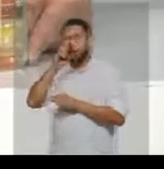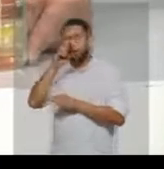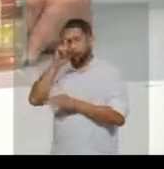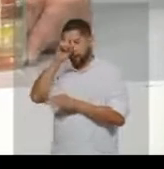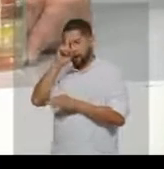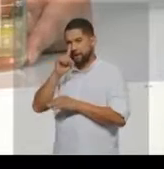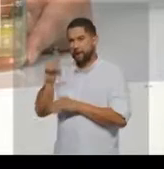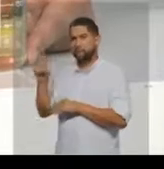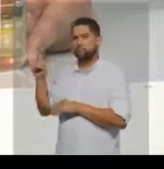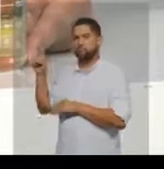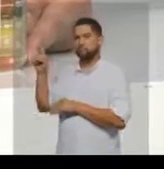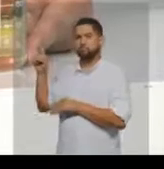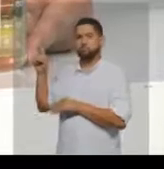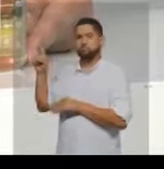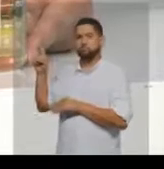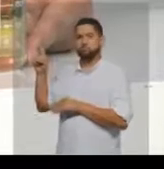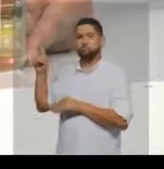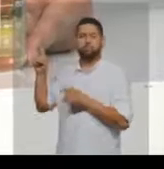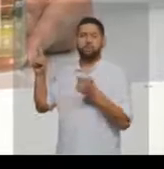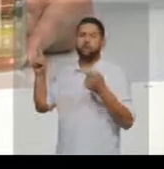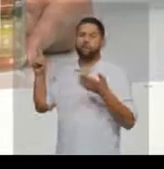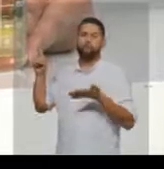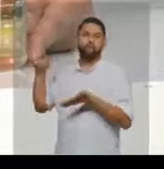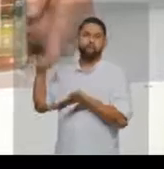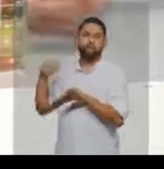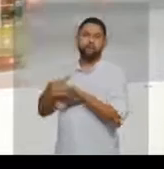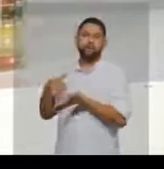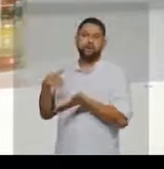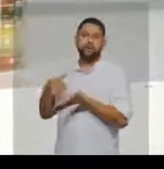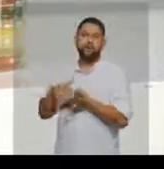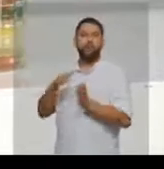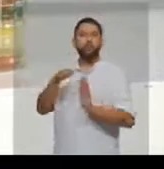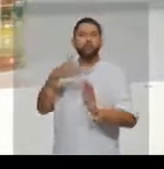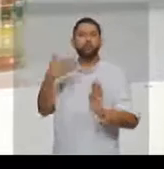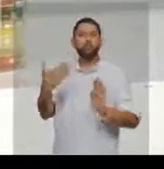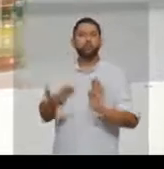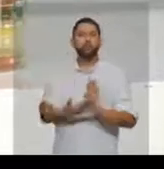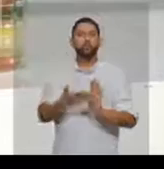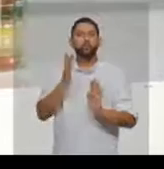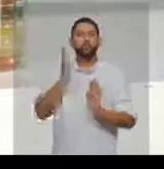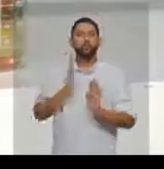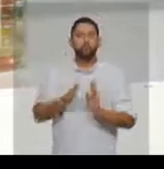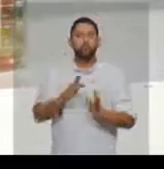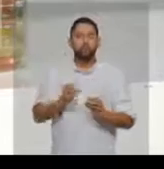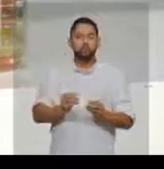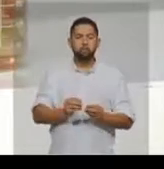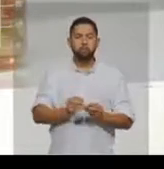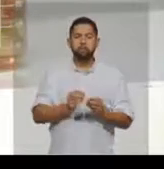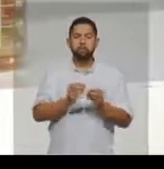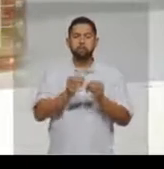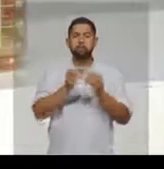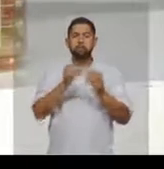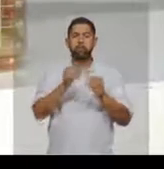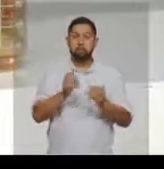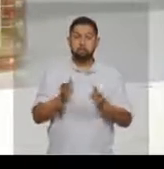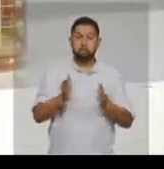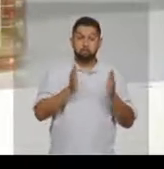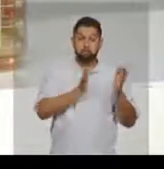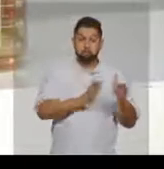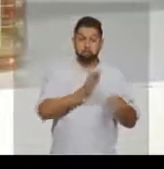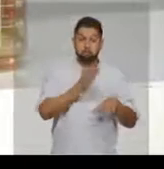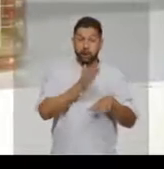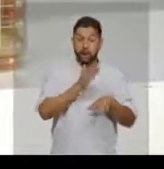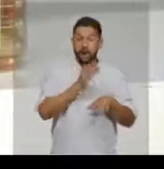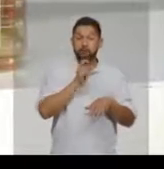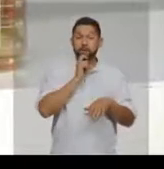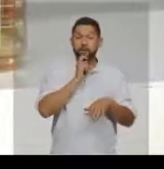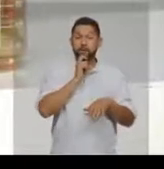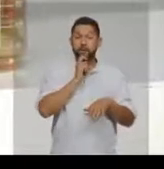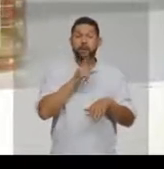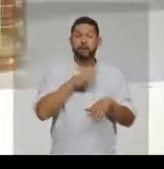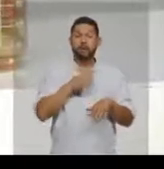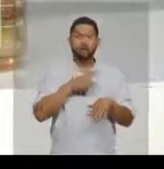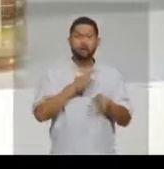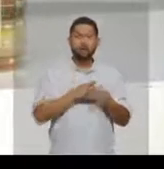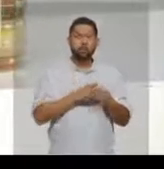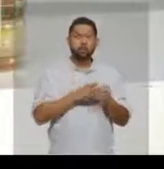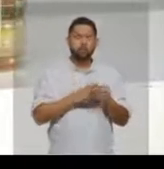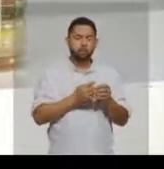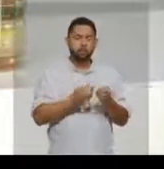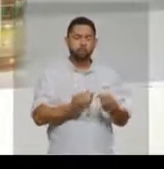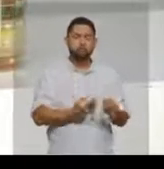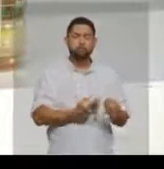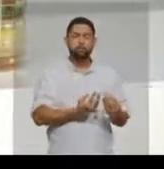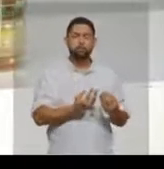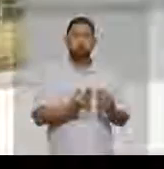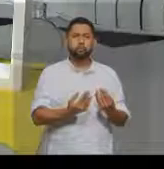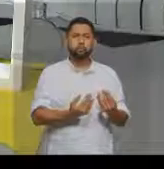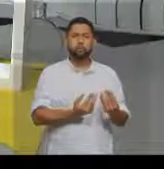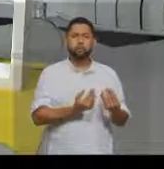dela lá embaixo já estão praticamente todos já evaporaram. Enquanto esse aqui, ó, ainda tem bastante sólido lá embaixo que está